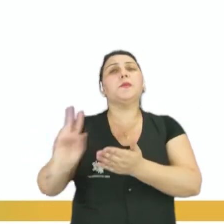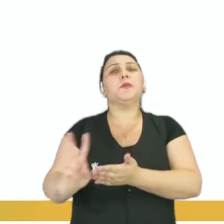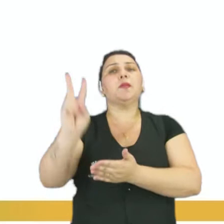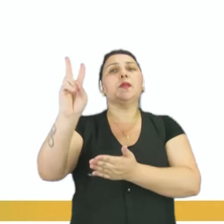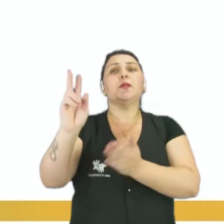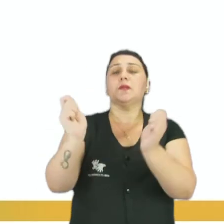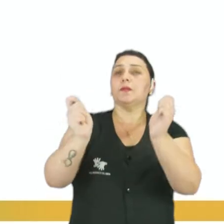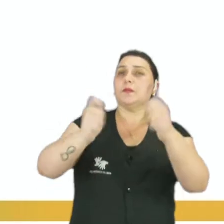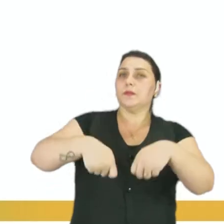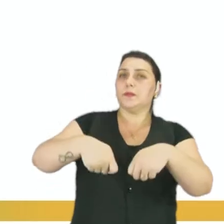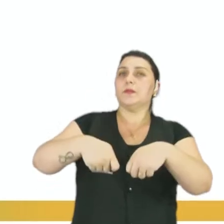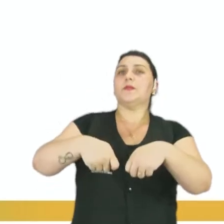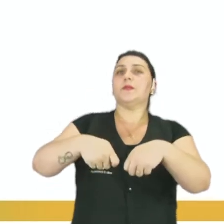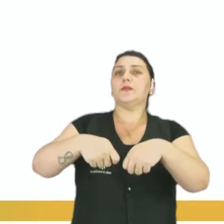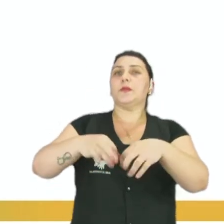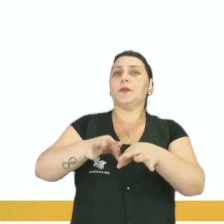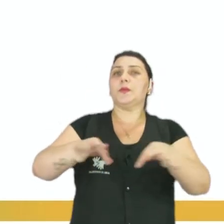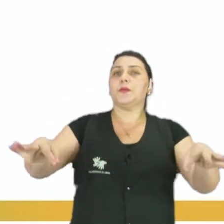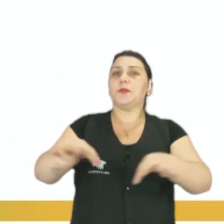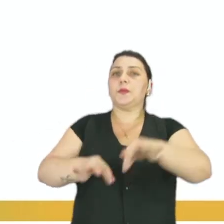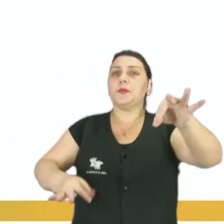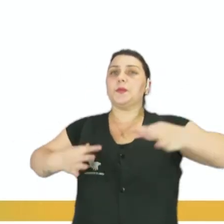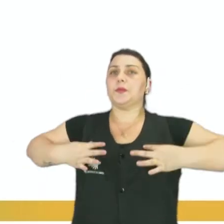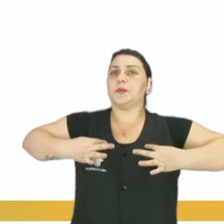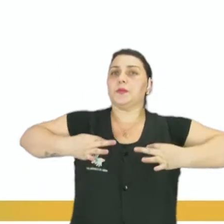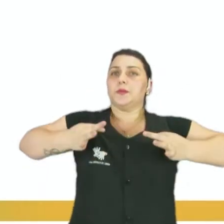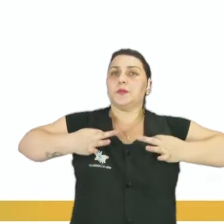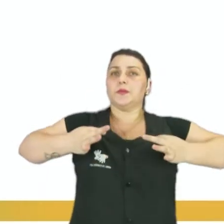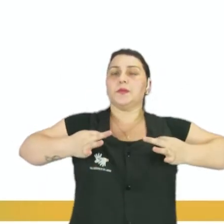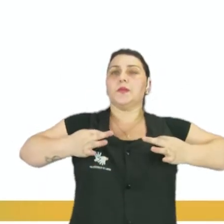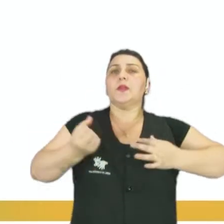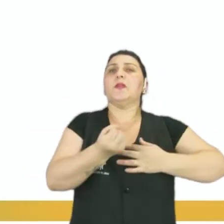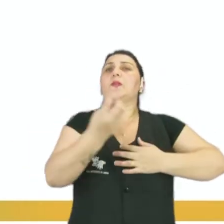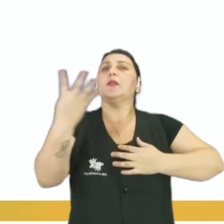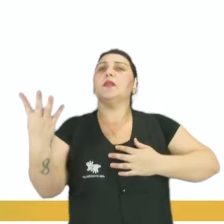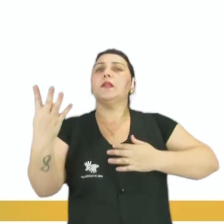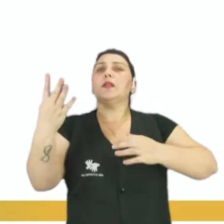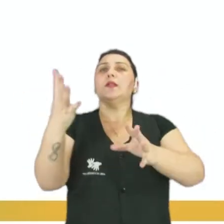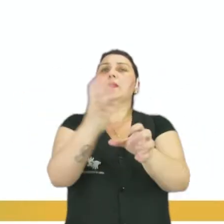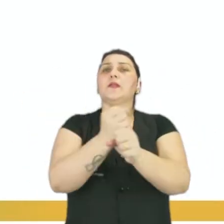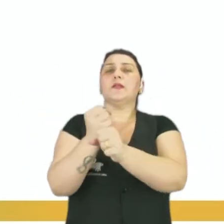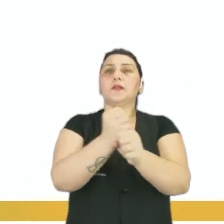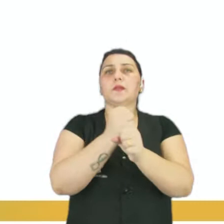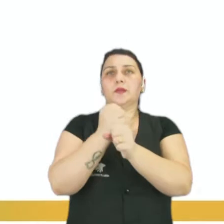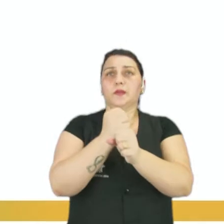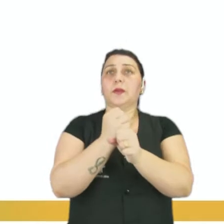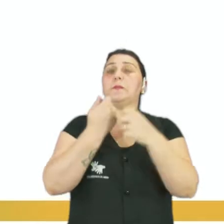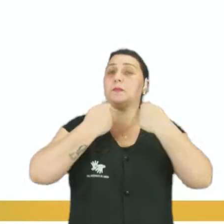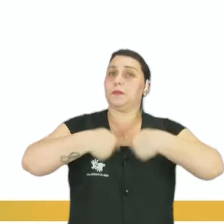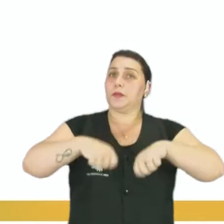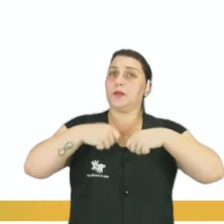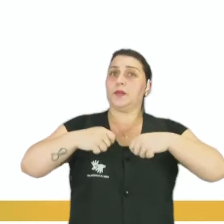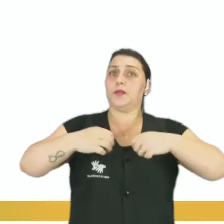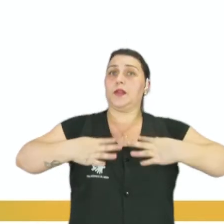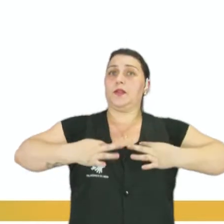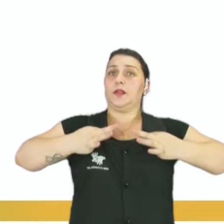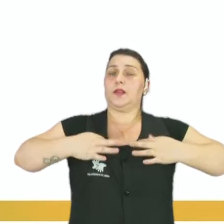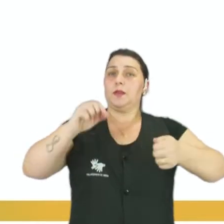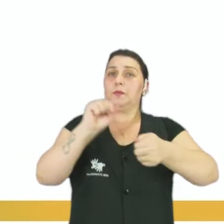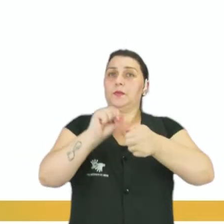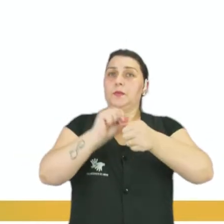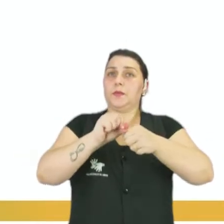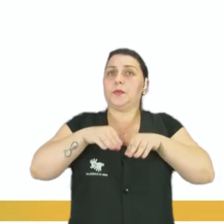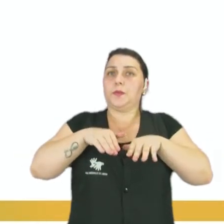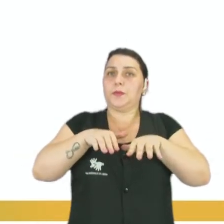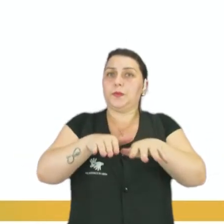possíveis para o comprimento da camisa EA quantidade Total necessária de tecido para